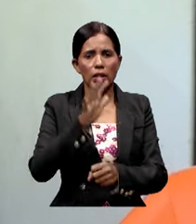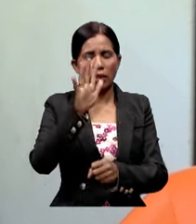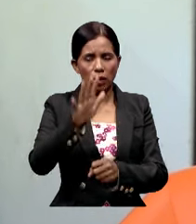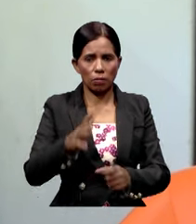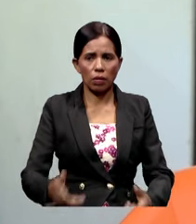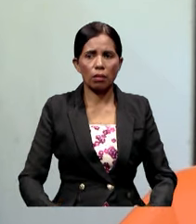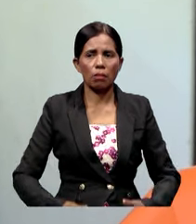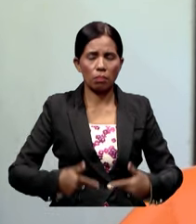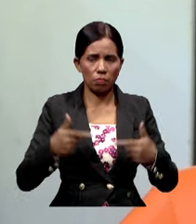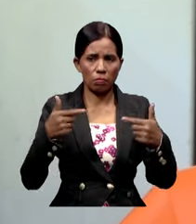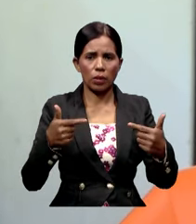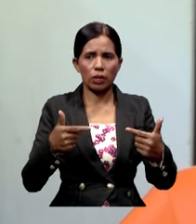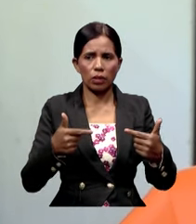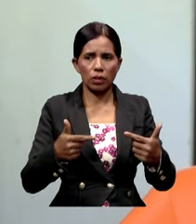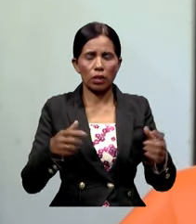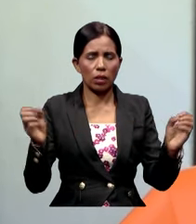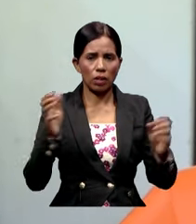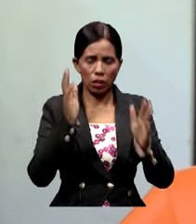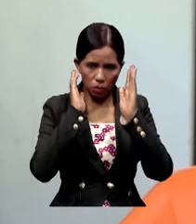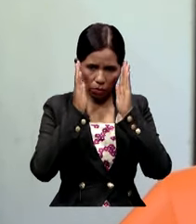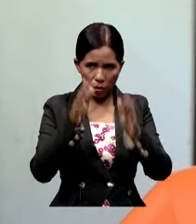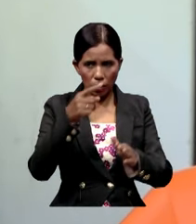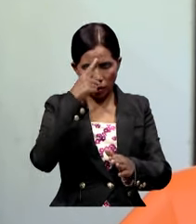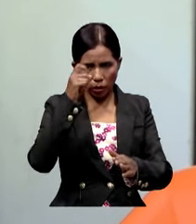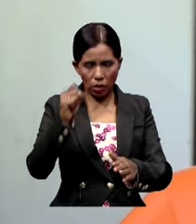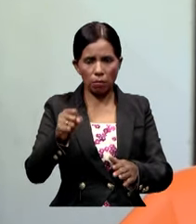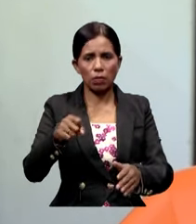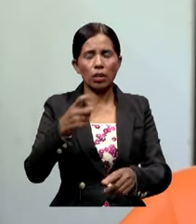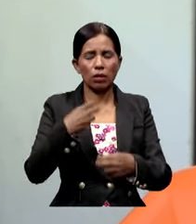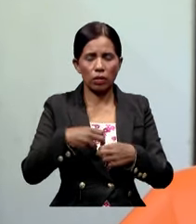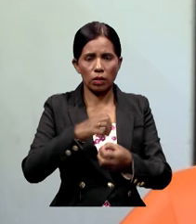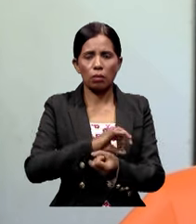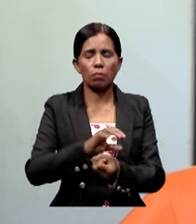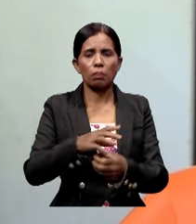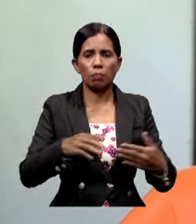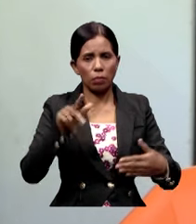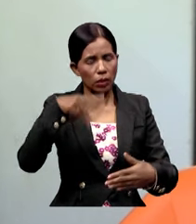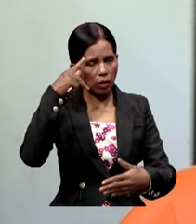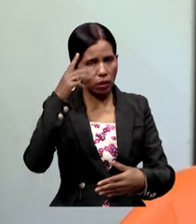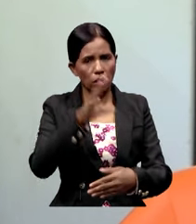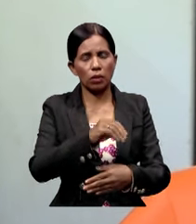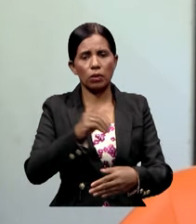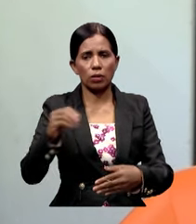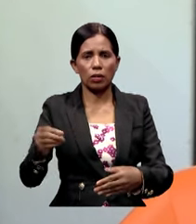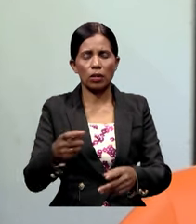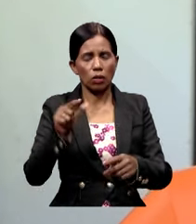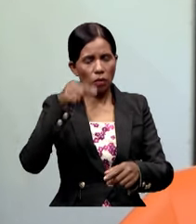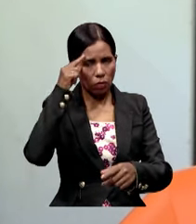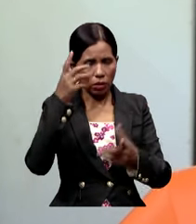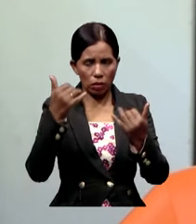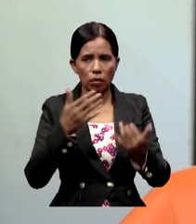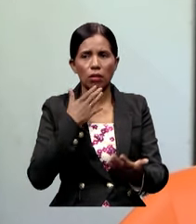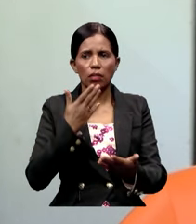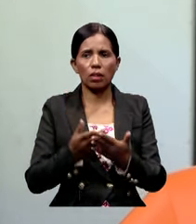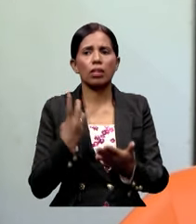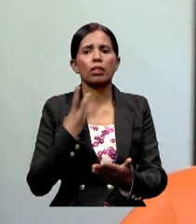situação, a certeza, tamba impasse política, com se liderança, sira. E o governo agora estável, não né? Espera